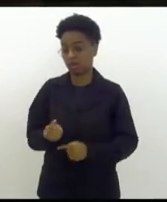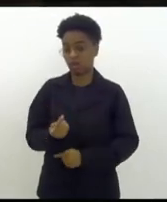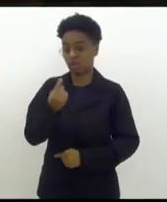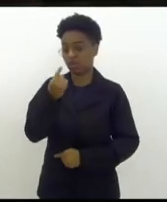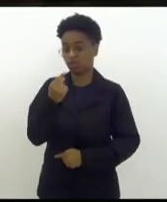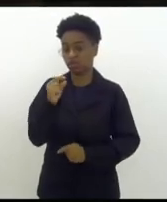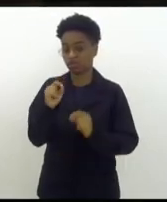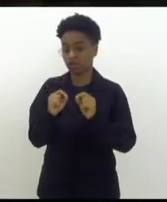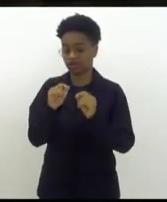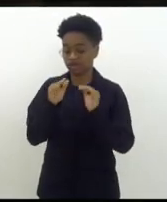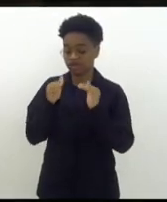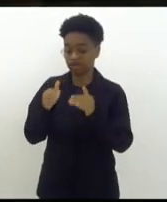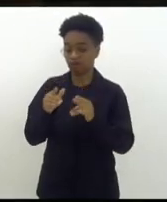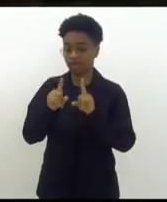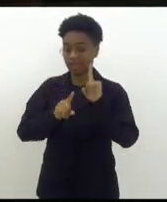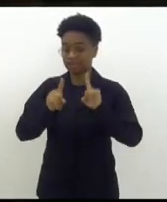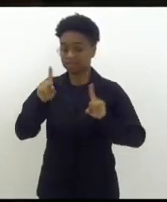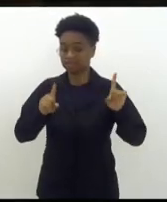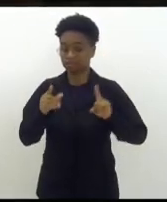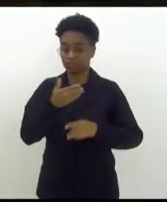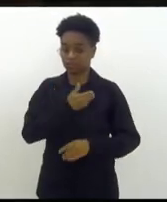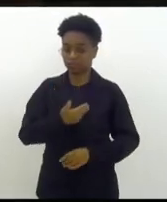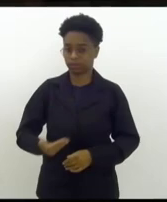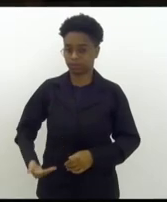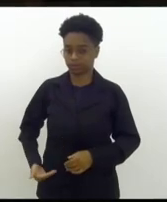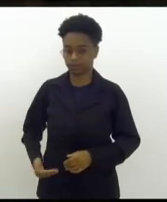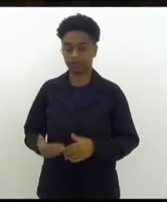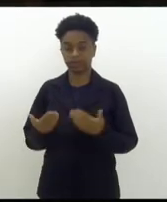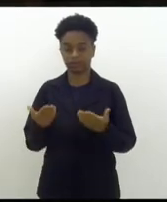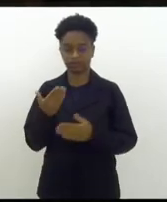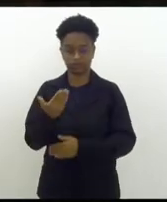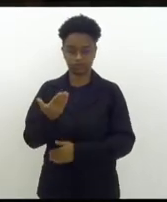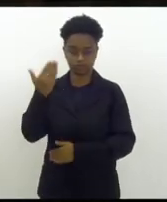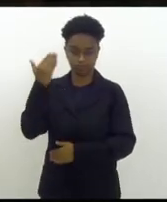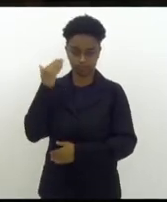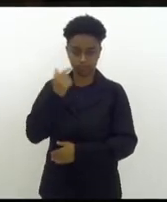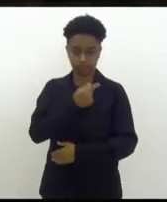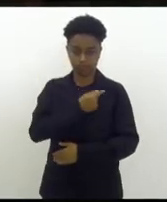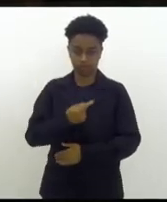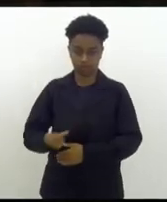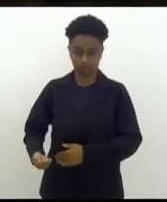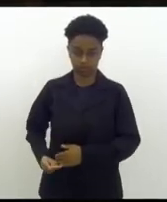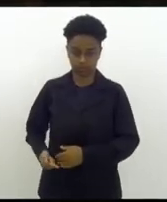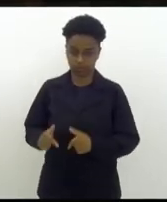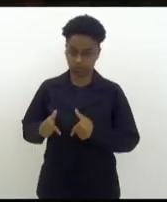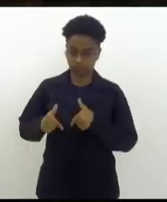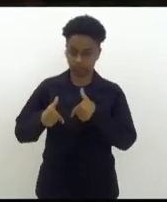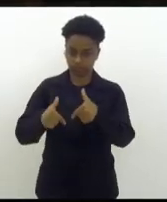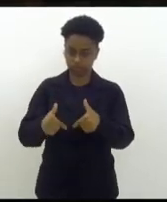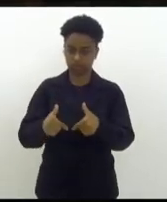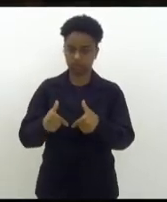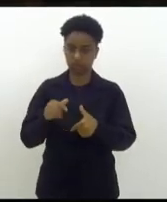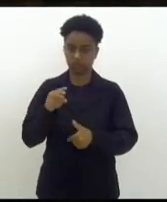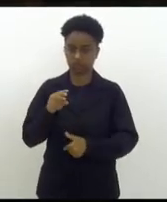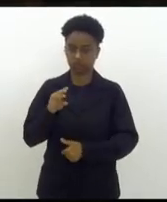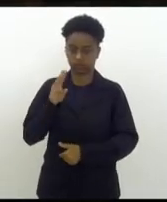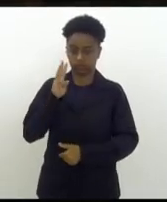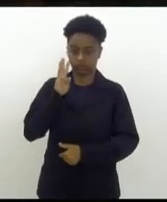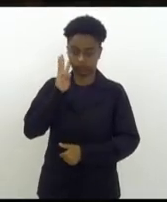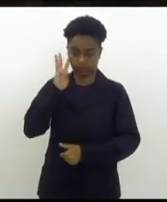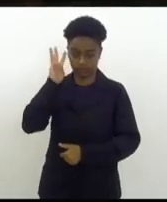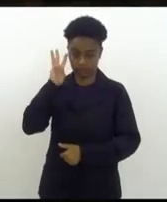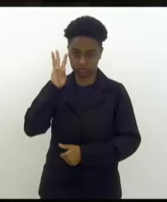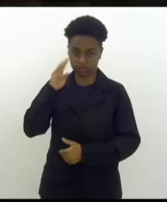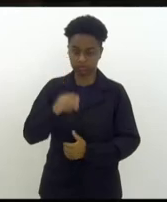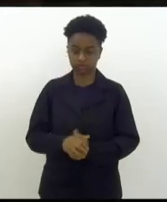exclusivamente da licitação pública e a época o governador em exercício que era o convite